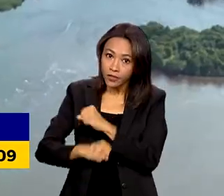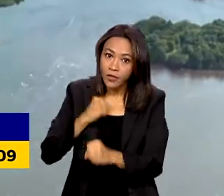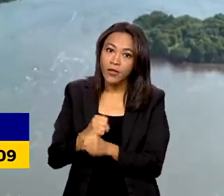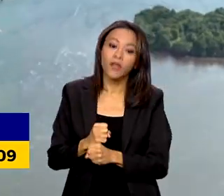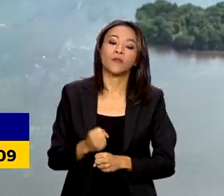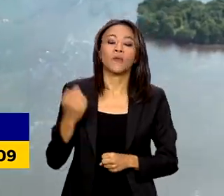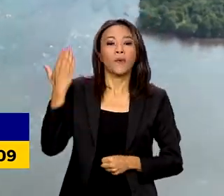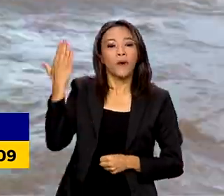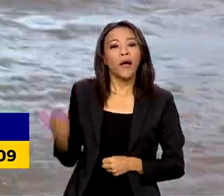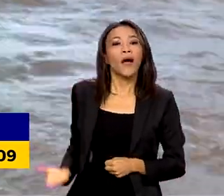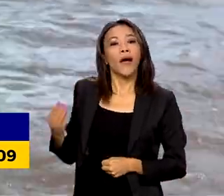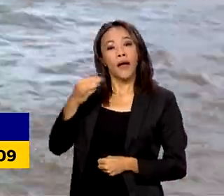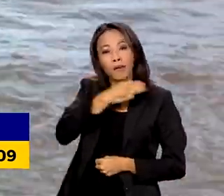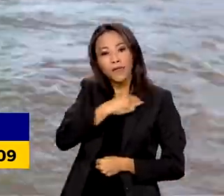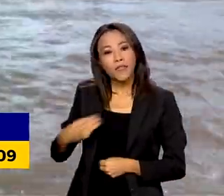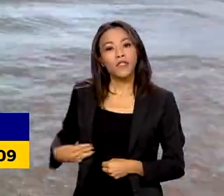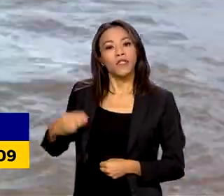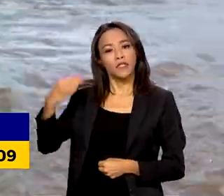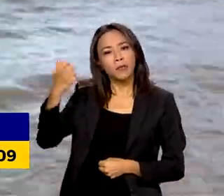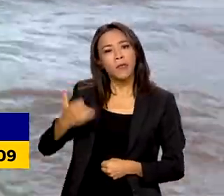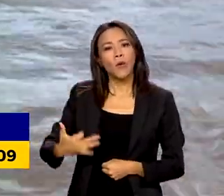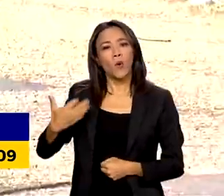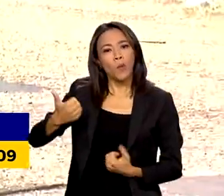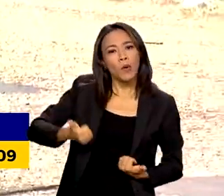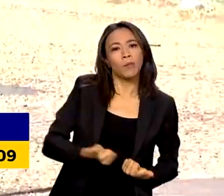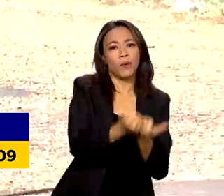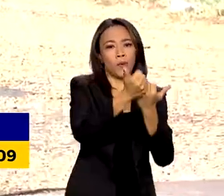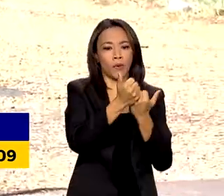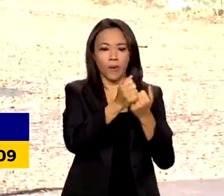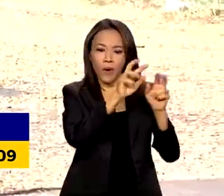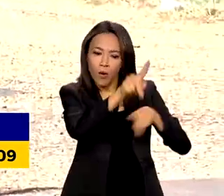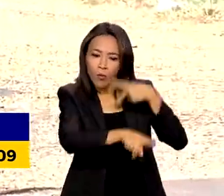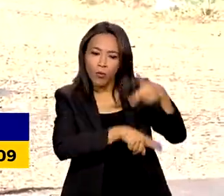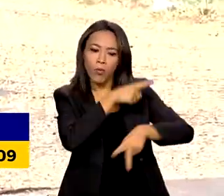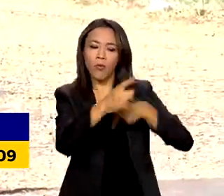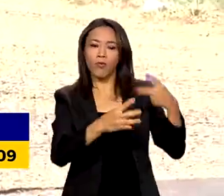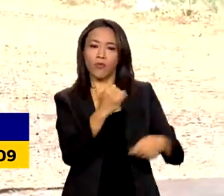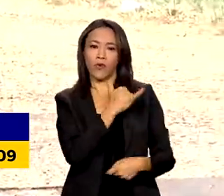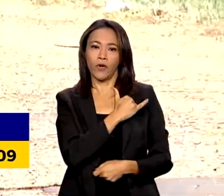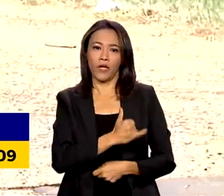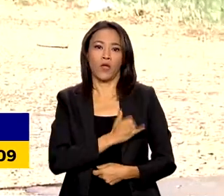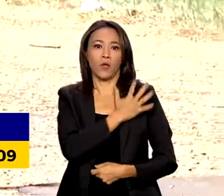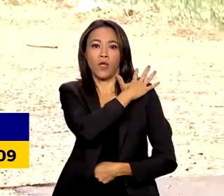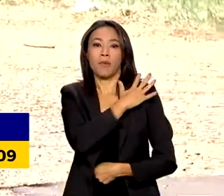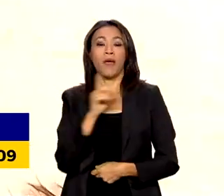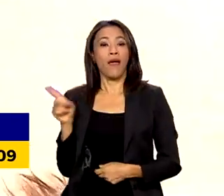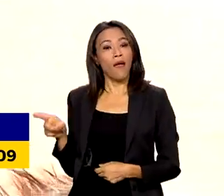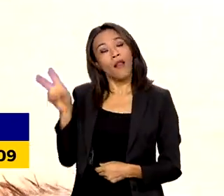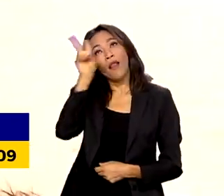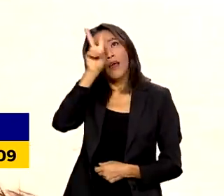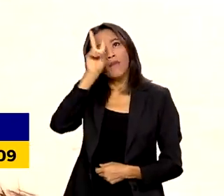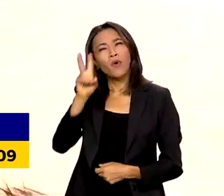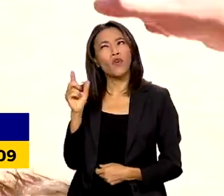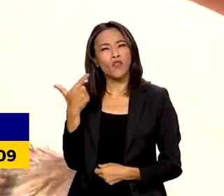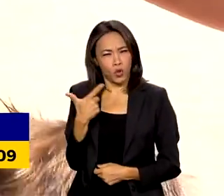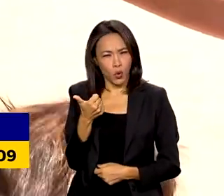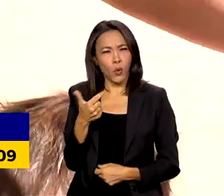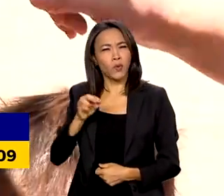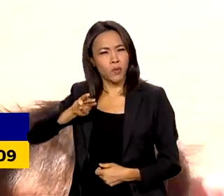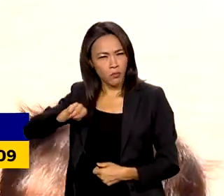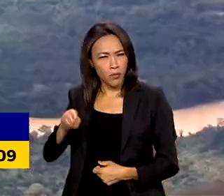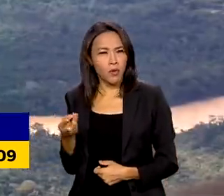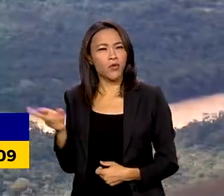força-tarefa de ajuda humanitária ao povo Yanomami. Ela lembrou o repasse recebido de 12 milhões de